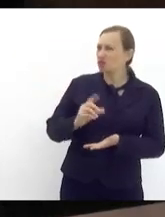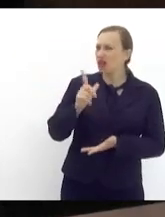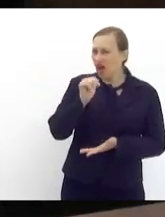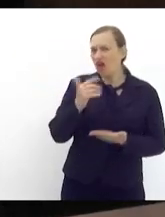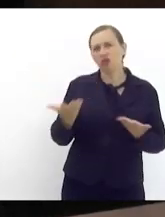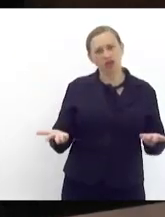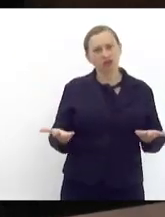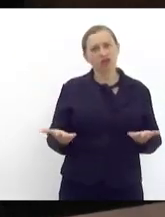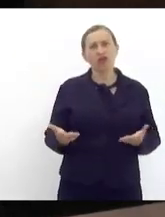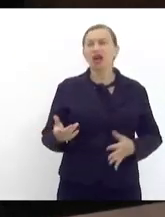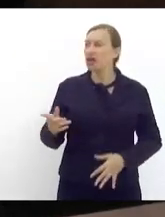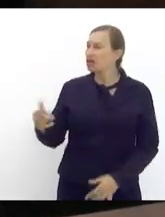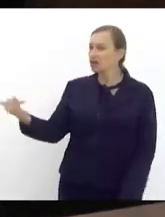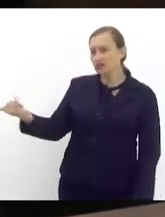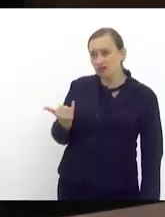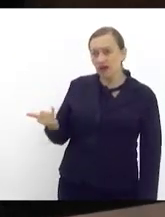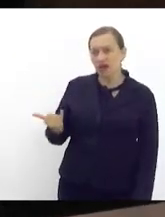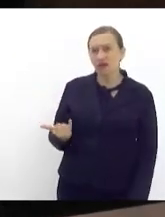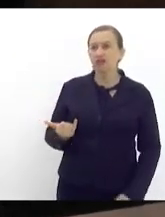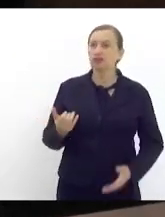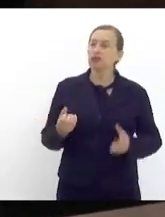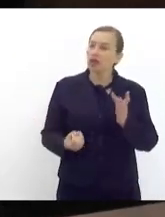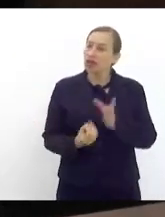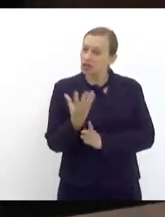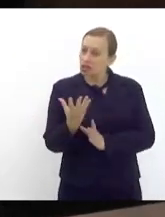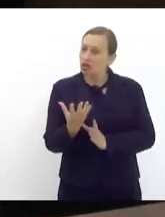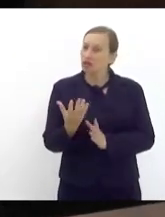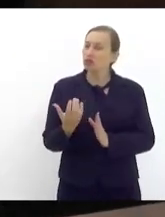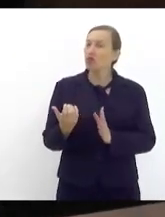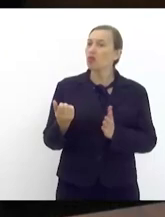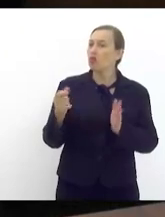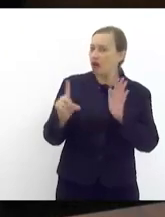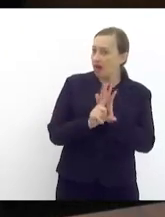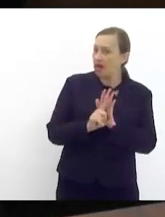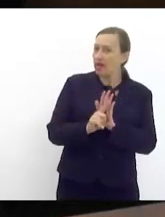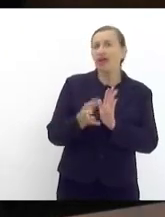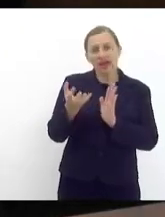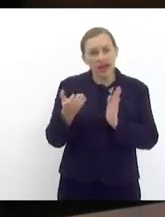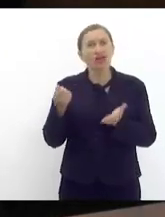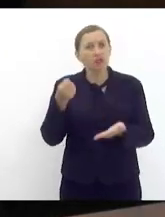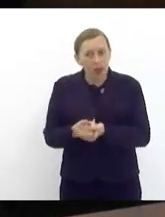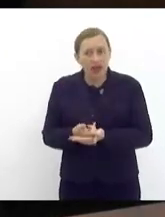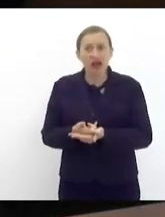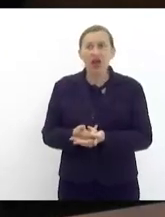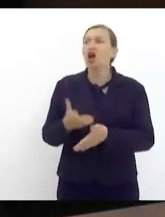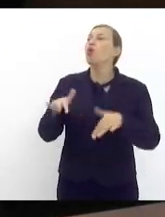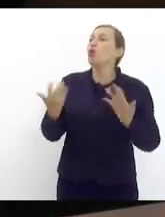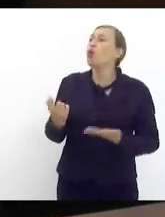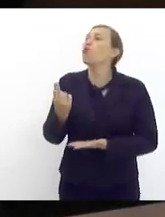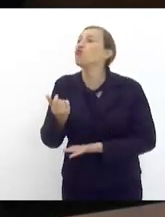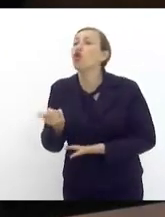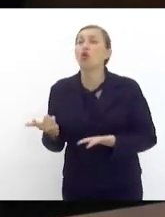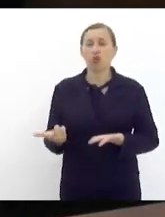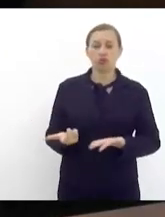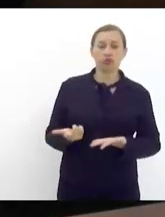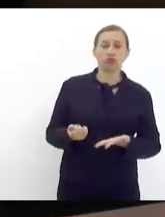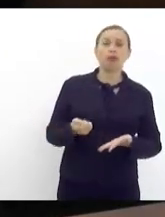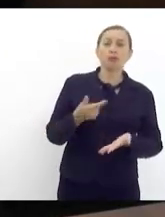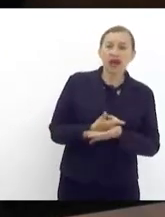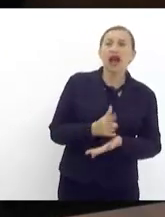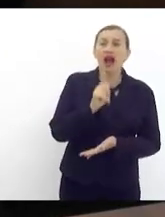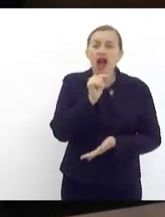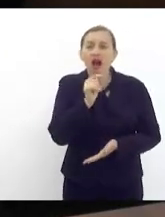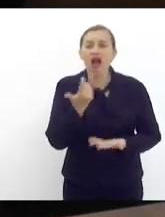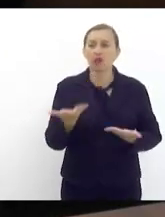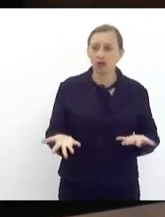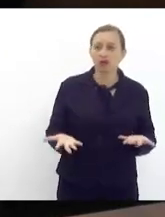faça uma lei. Nós queremos pagar. E pagar, está certo, tem que pagar mesmo. Qual o valor que cabe? A Defensoria Pública nos